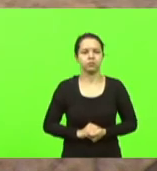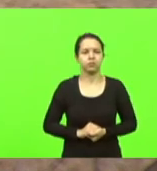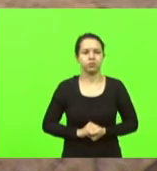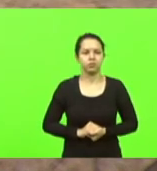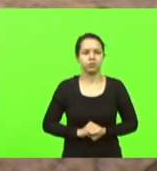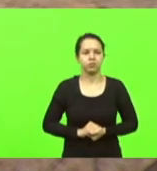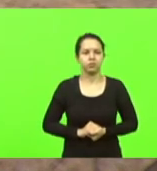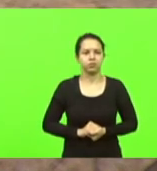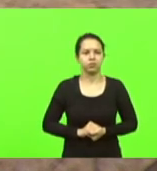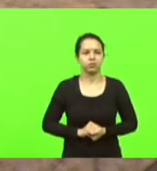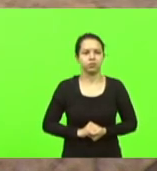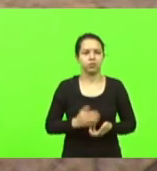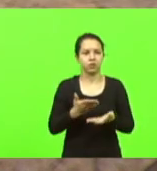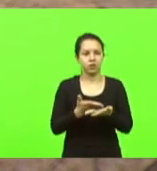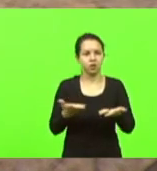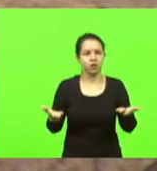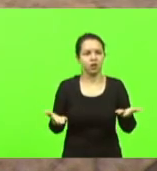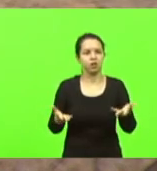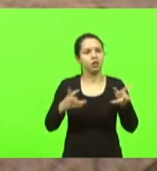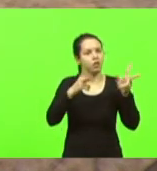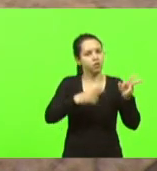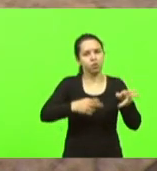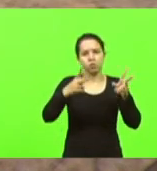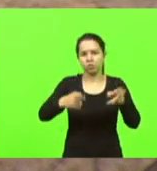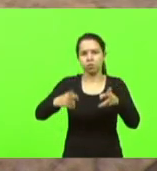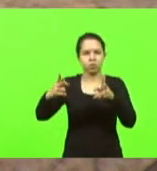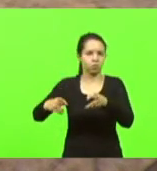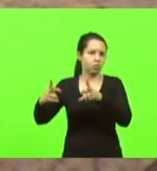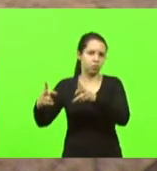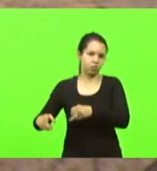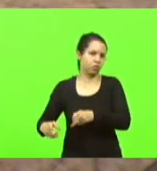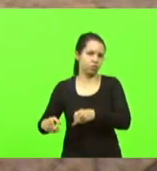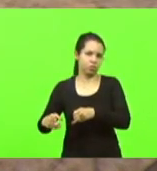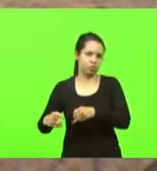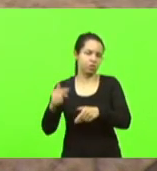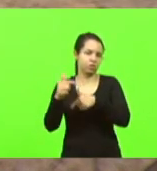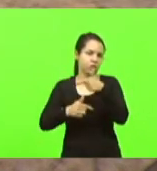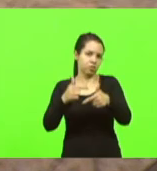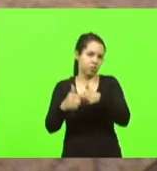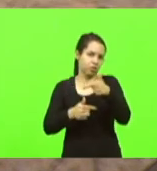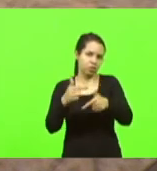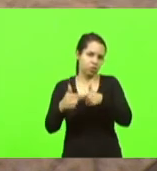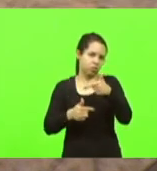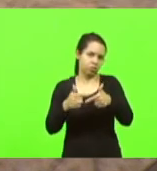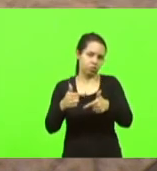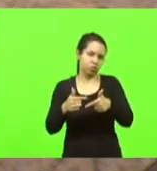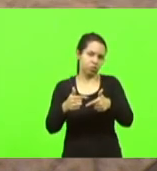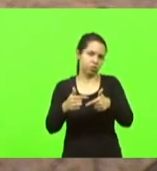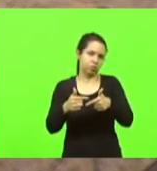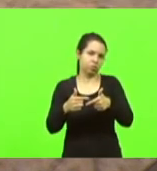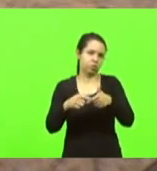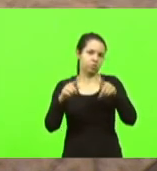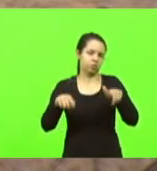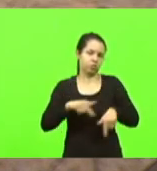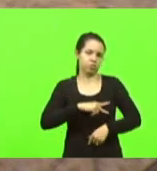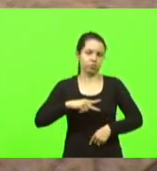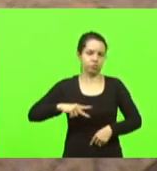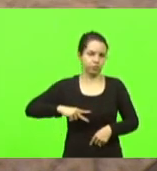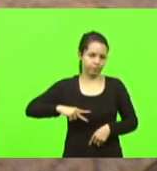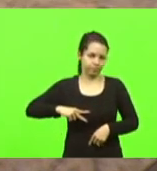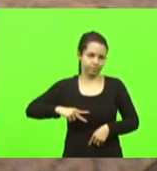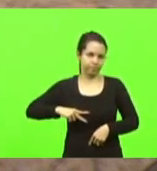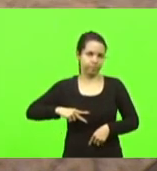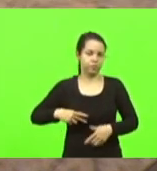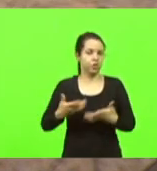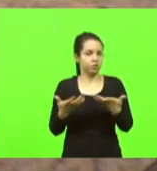O que são exatamente iguais e aos trabalhadores do serviço público então só